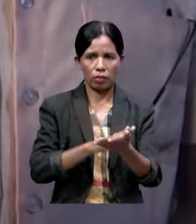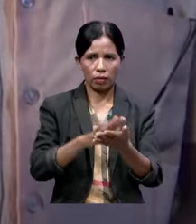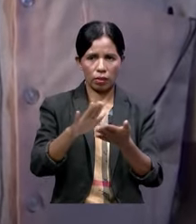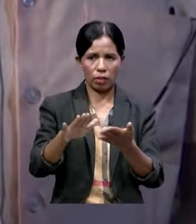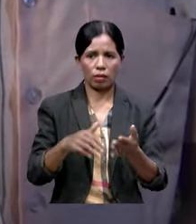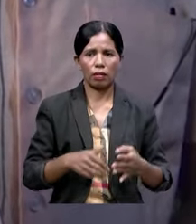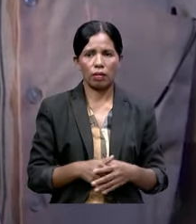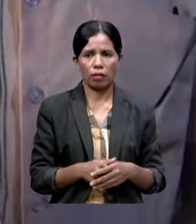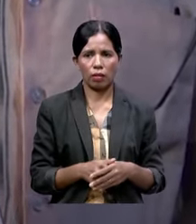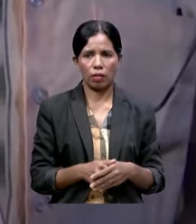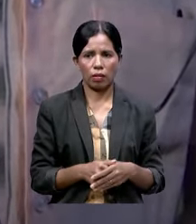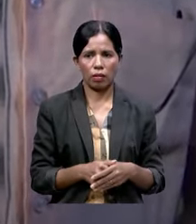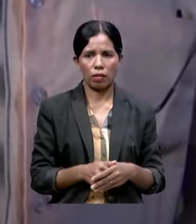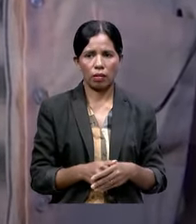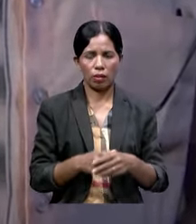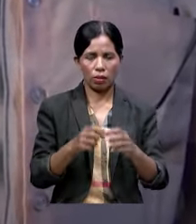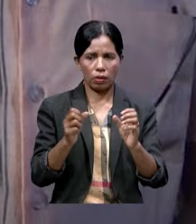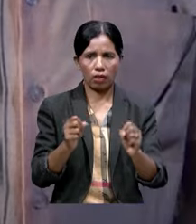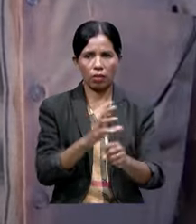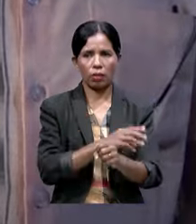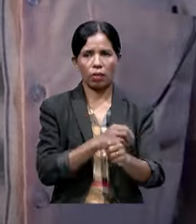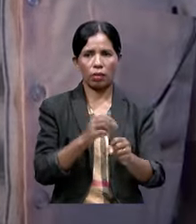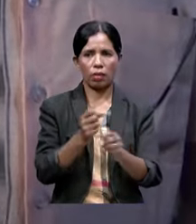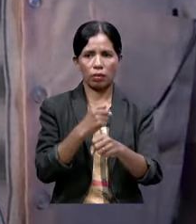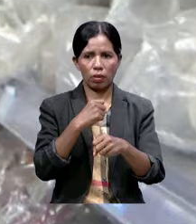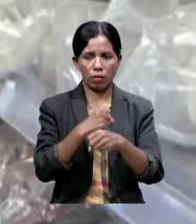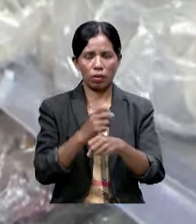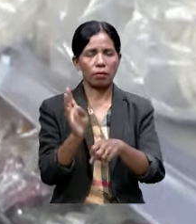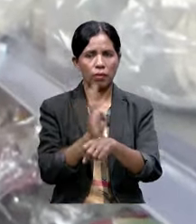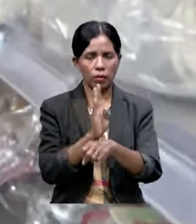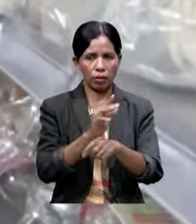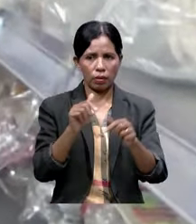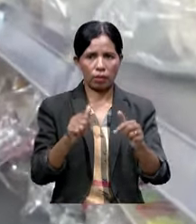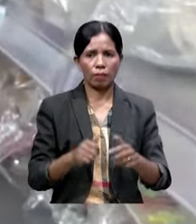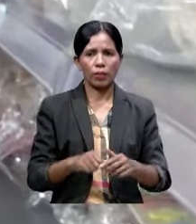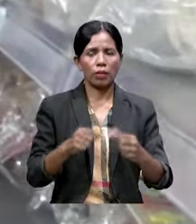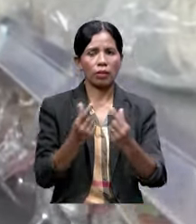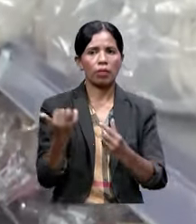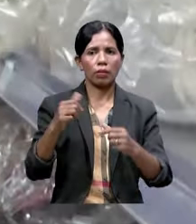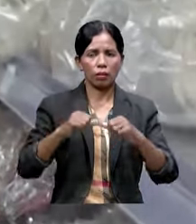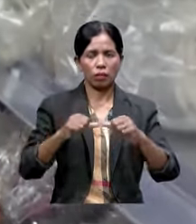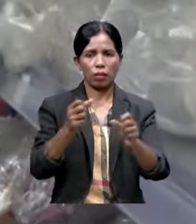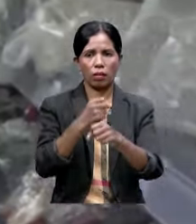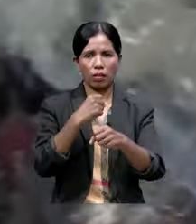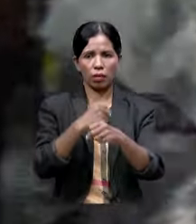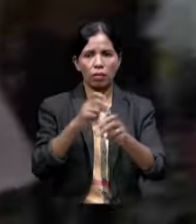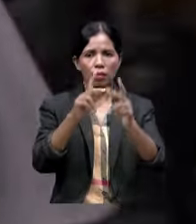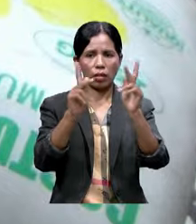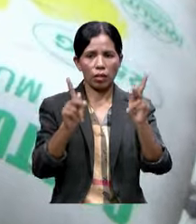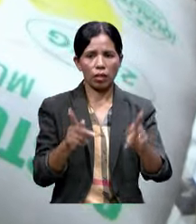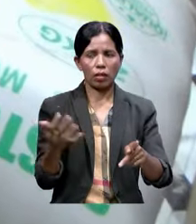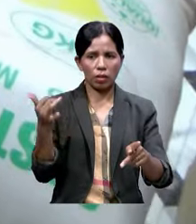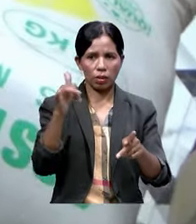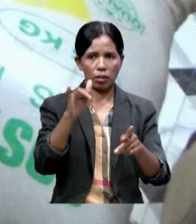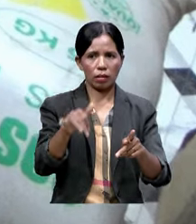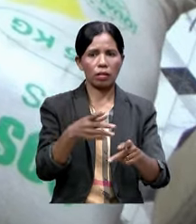nebe lamerese, atu halo negosyo. Hafoi na equipa sira continua halo inspeção ba loza sinesa nian